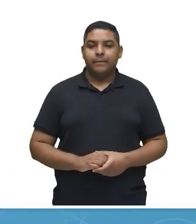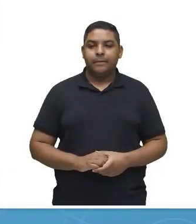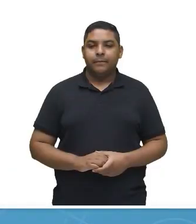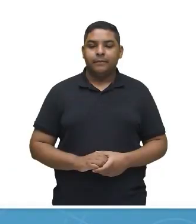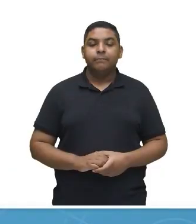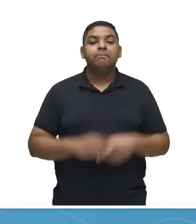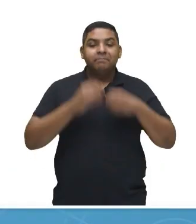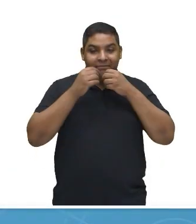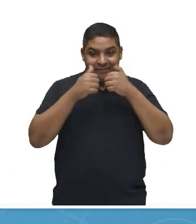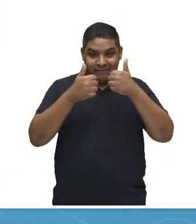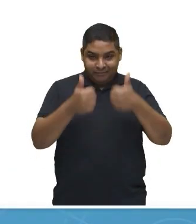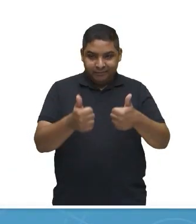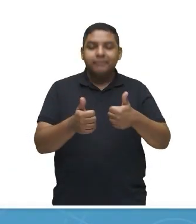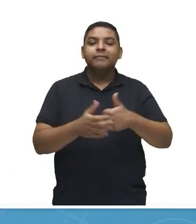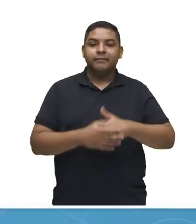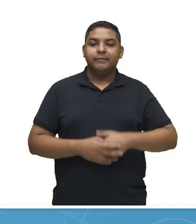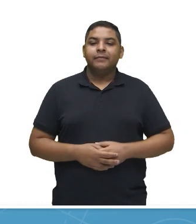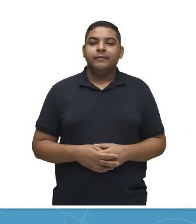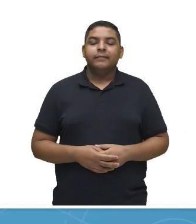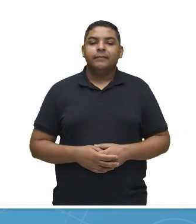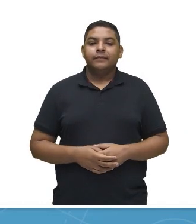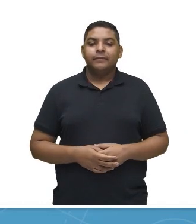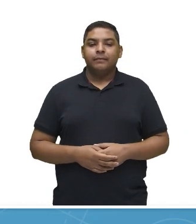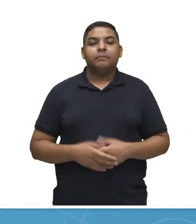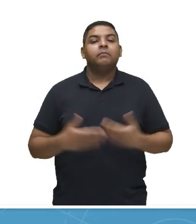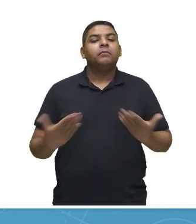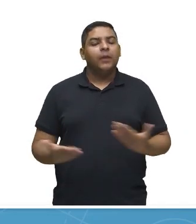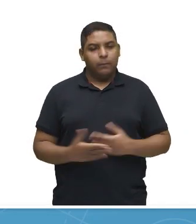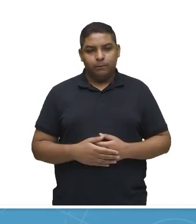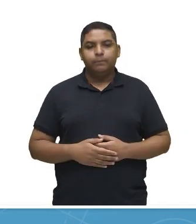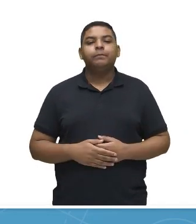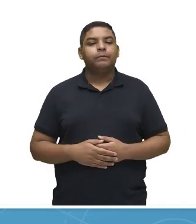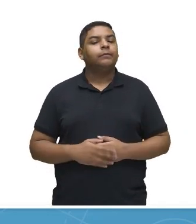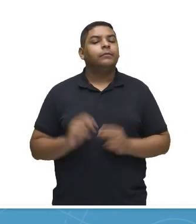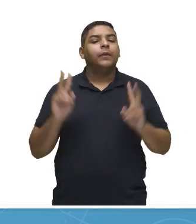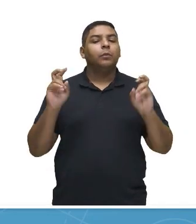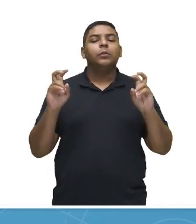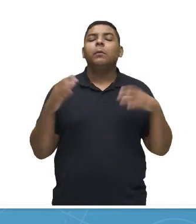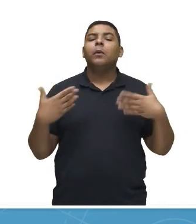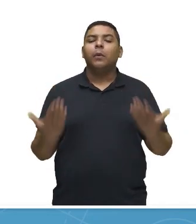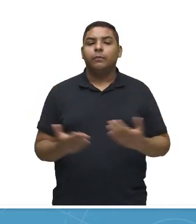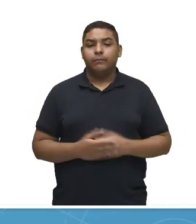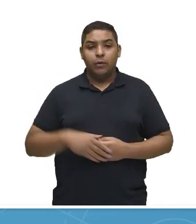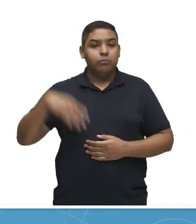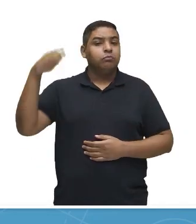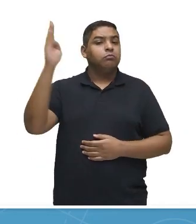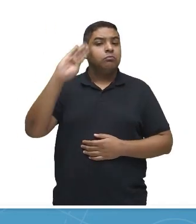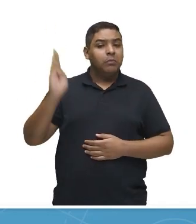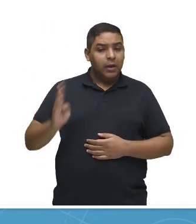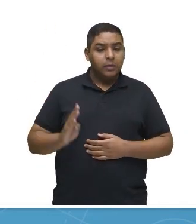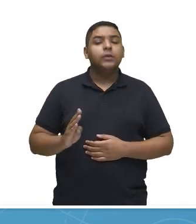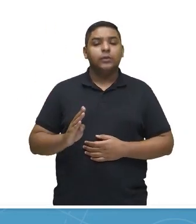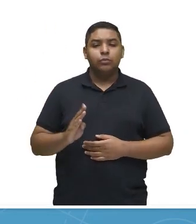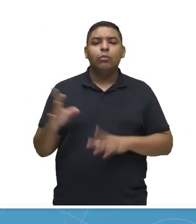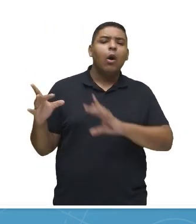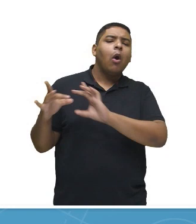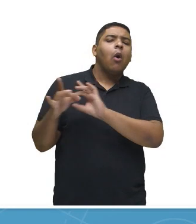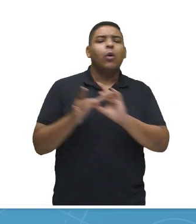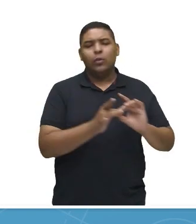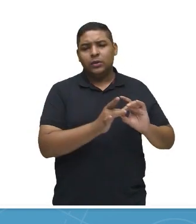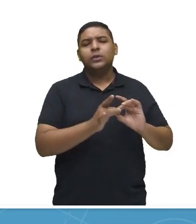Muito bem. Então, nossa primeira questão vai falar sobre o Brasil no contexto da hierarquia